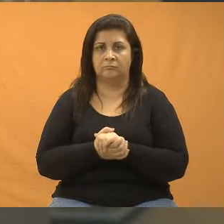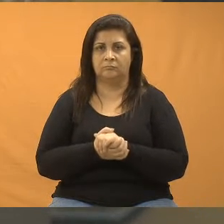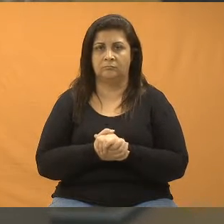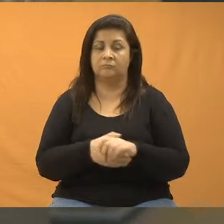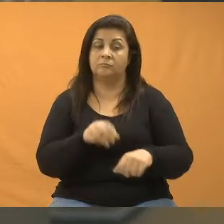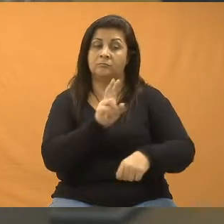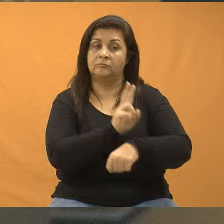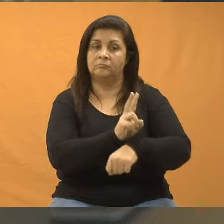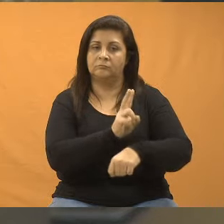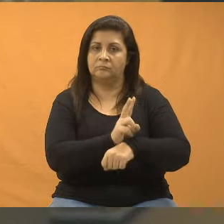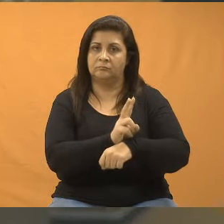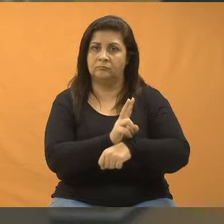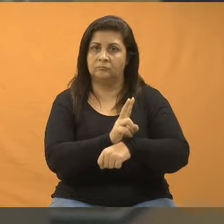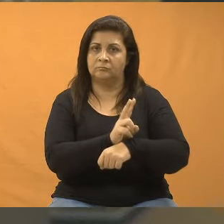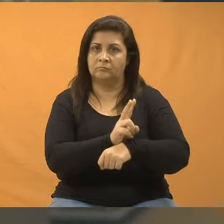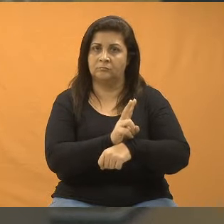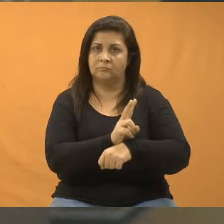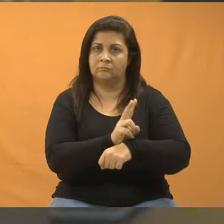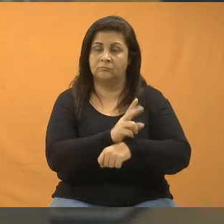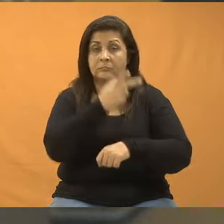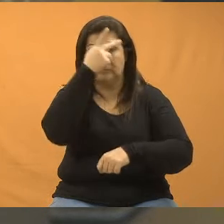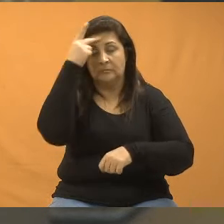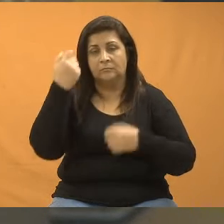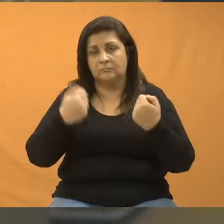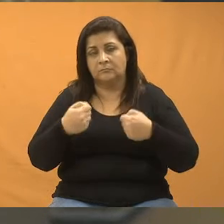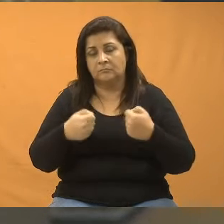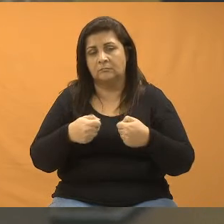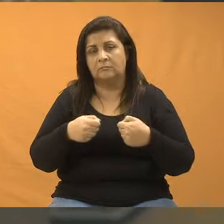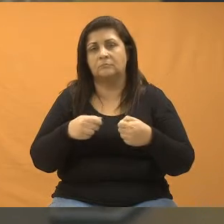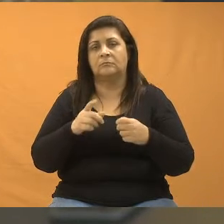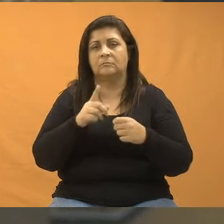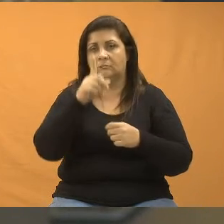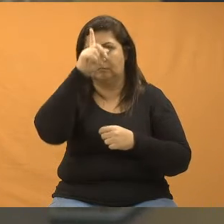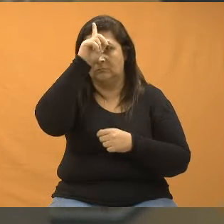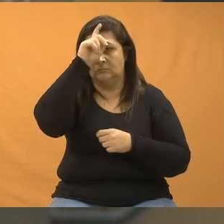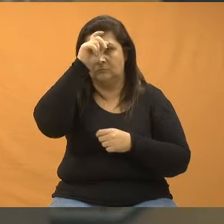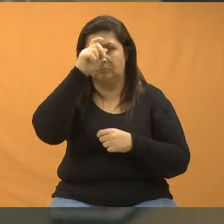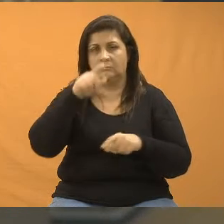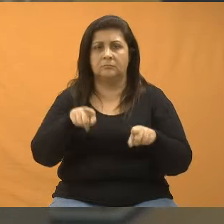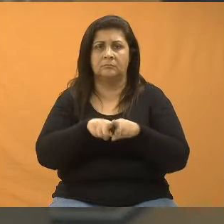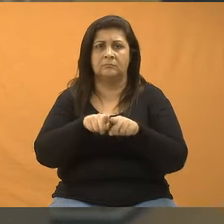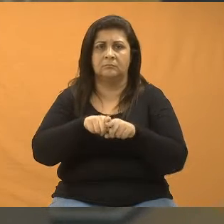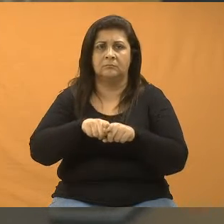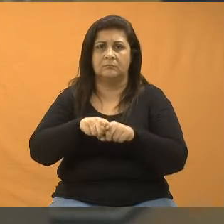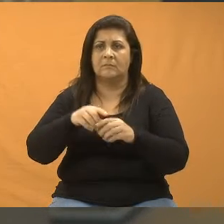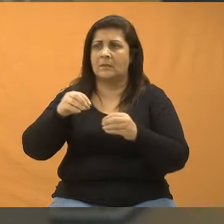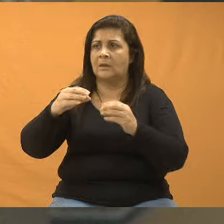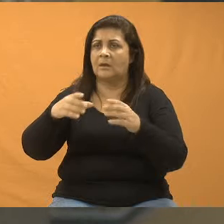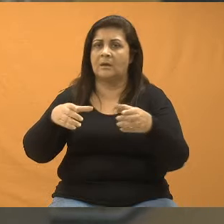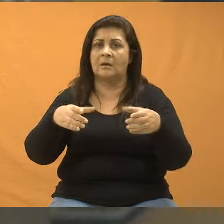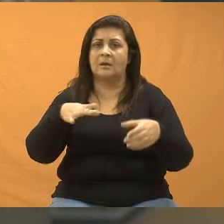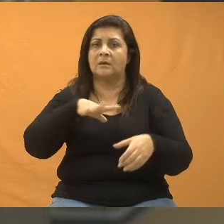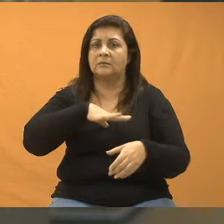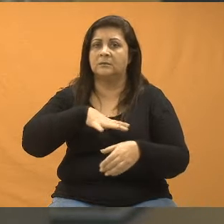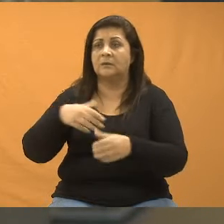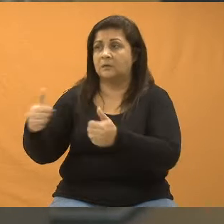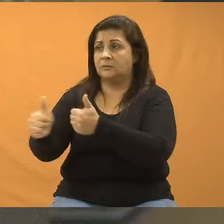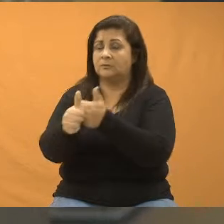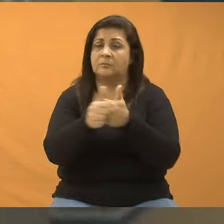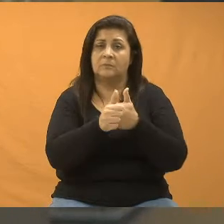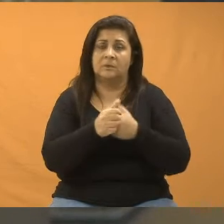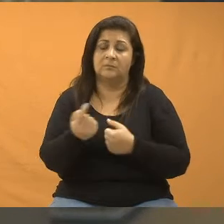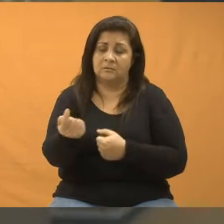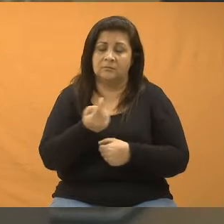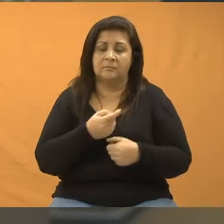o atendimento dos pacientes da nossa cidade e também de outras cidades vizinhas que acabam utilizando a nossa rede de